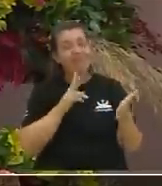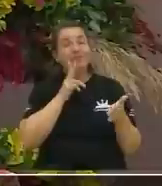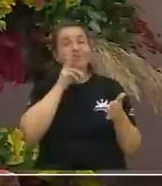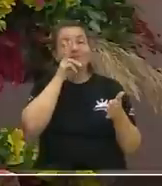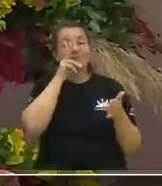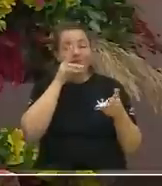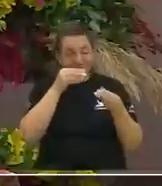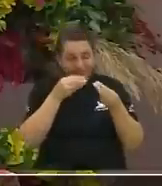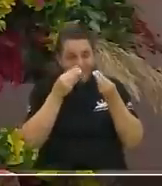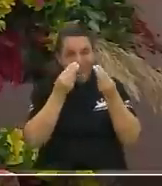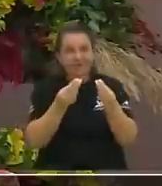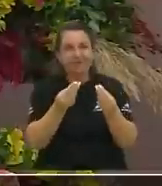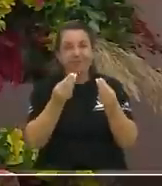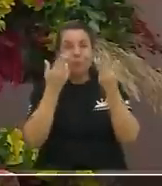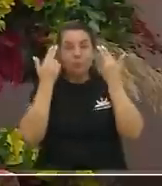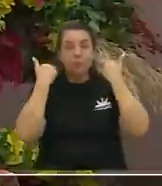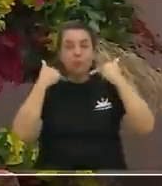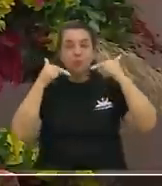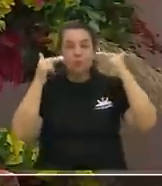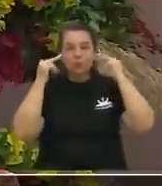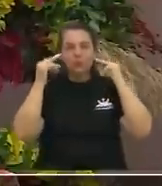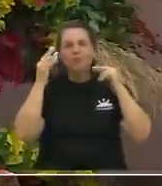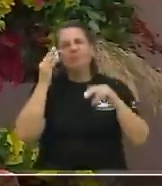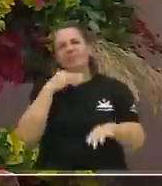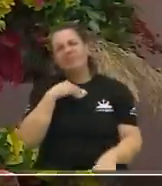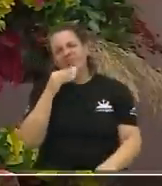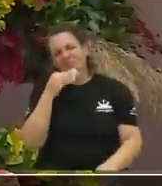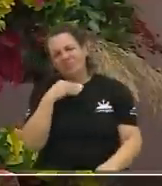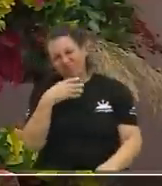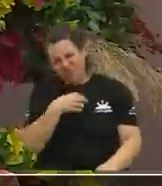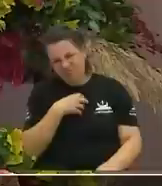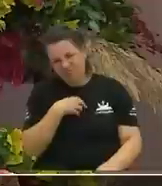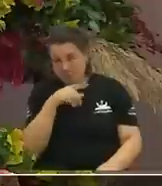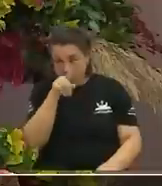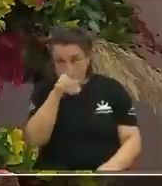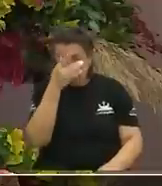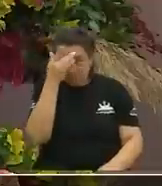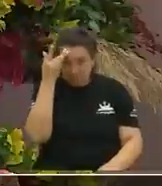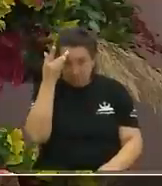fortalecer a ovelha fraca. Você está se sentindo fraco?